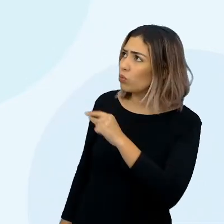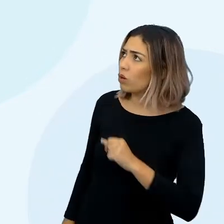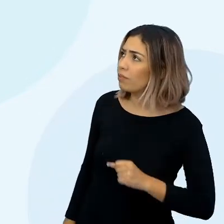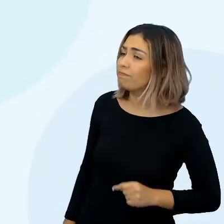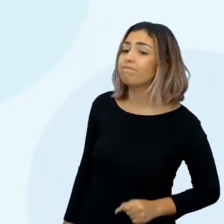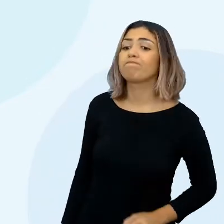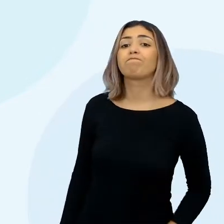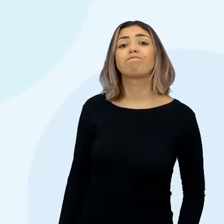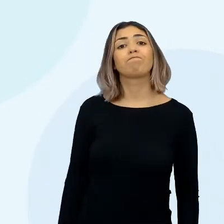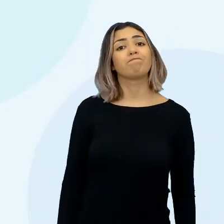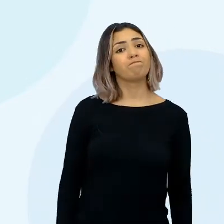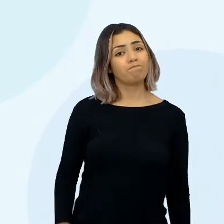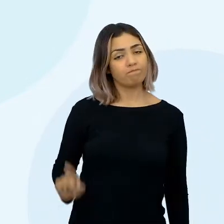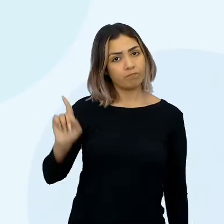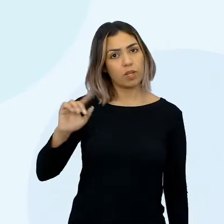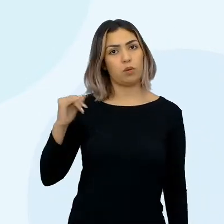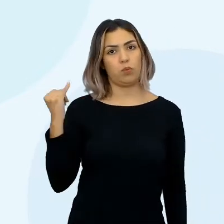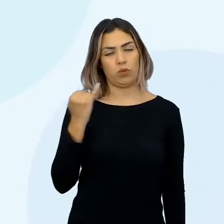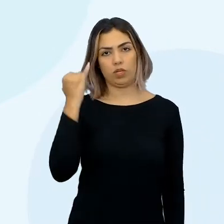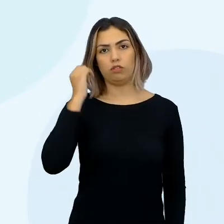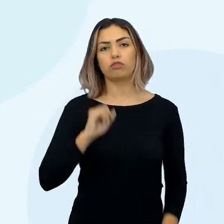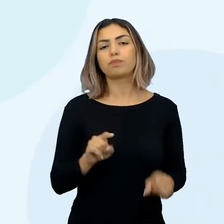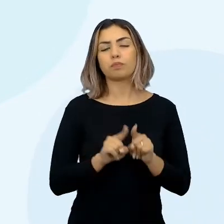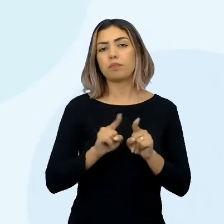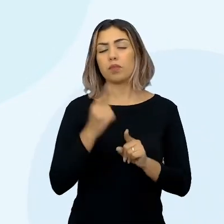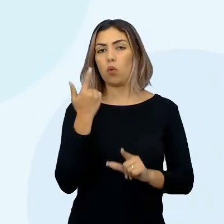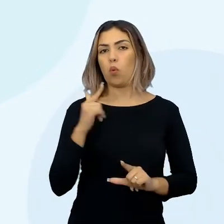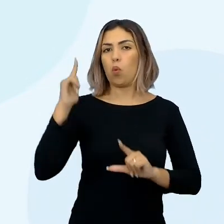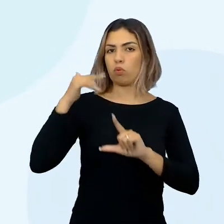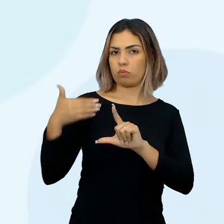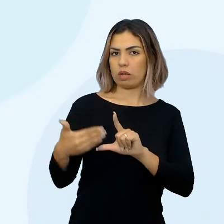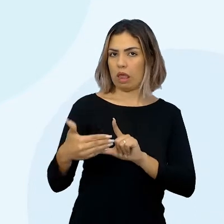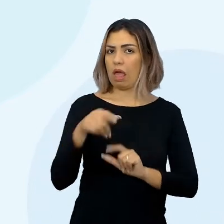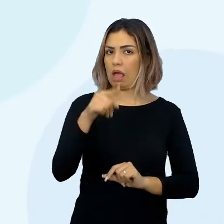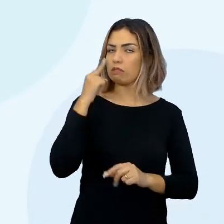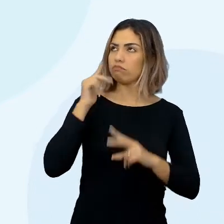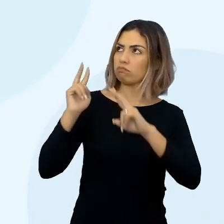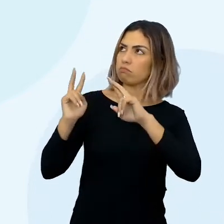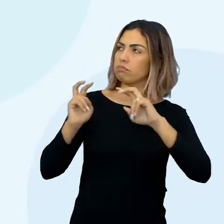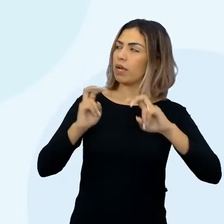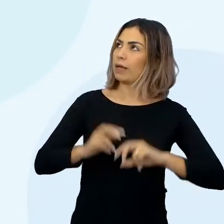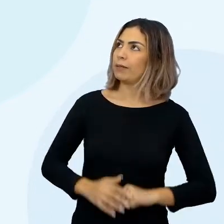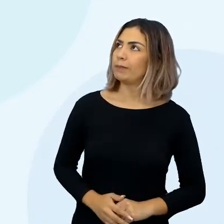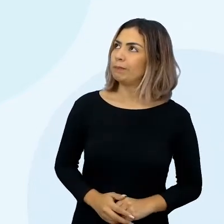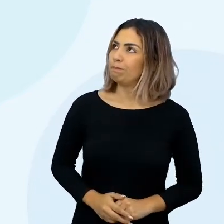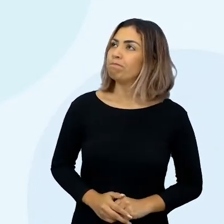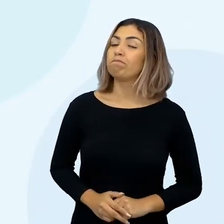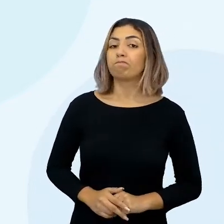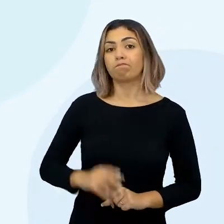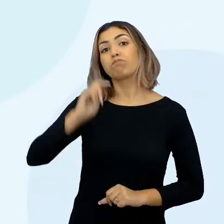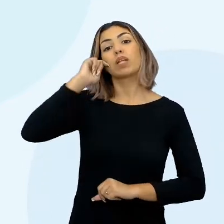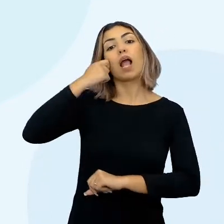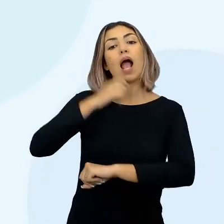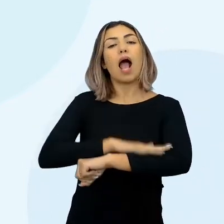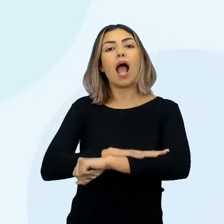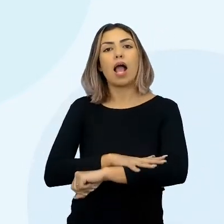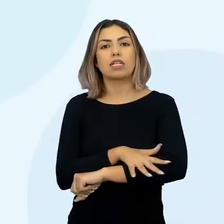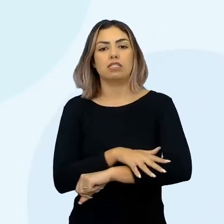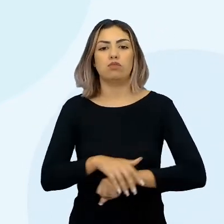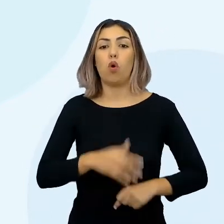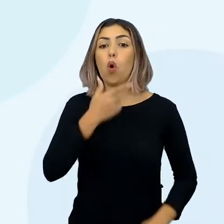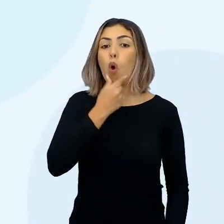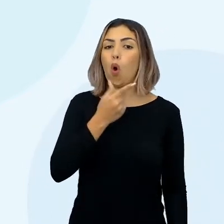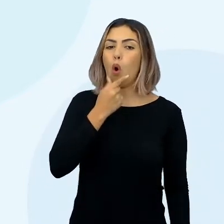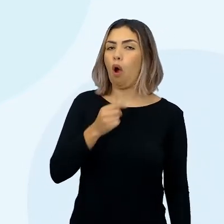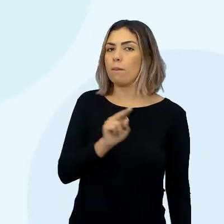um ponto importante. Eu vou passar mais um slide para vocês verem. Racismo. O pesquisador brasileiro Silvio Luiz